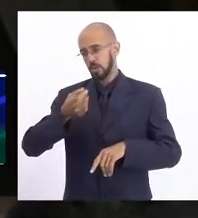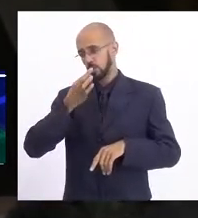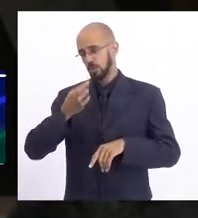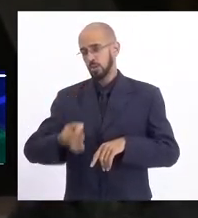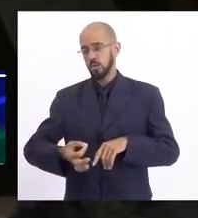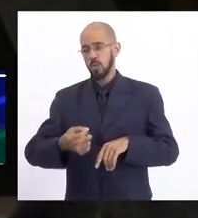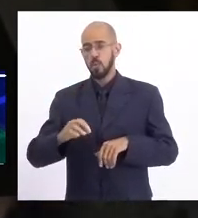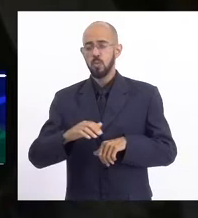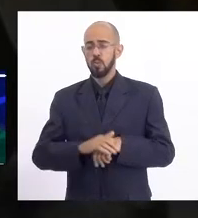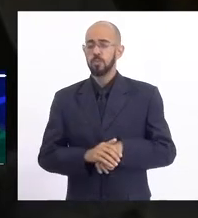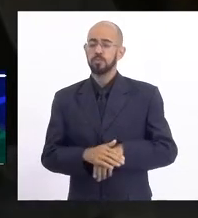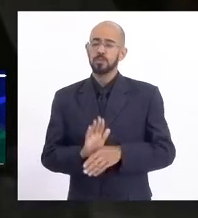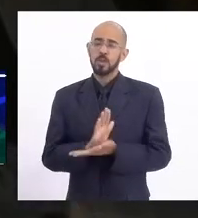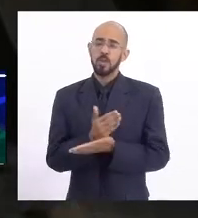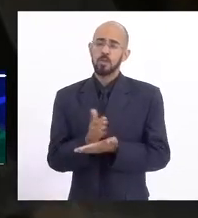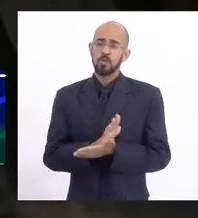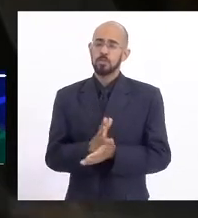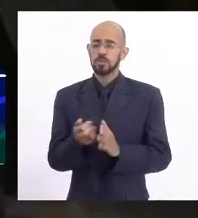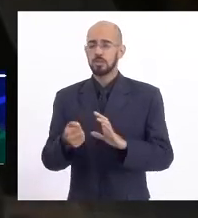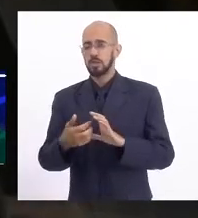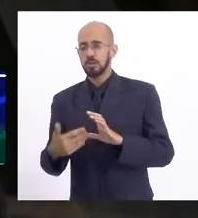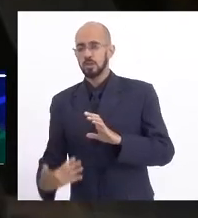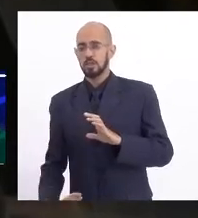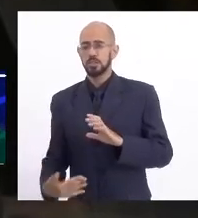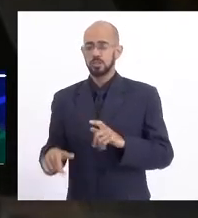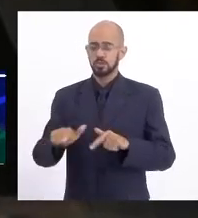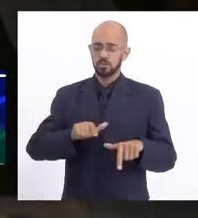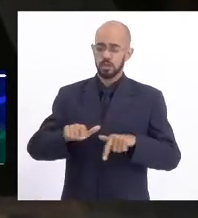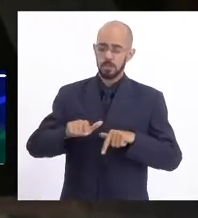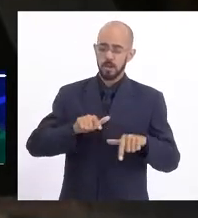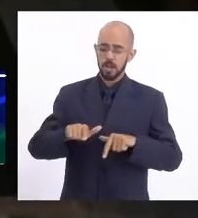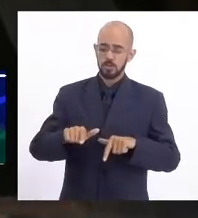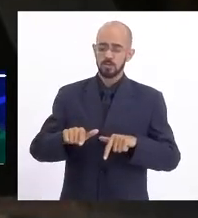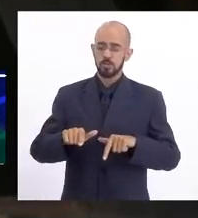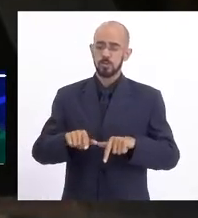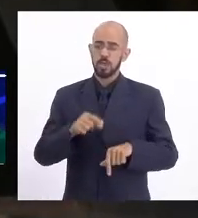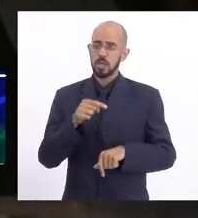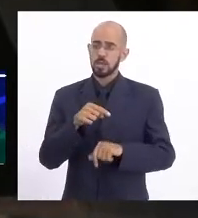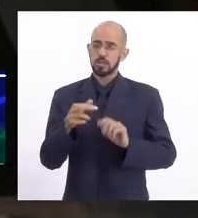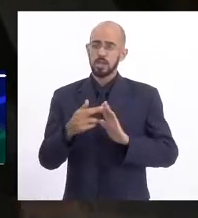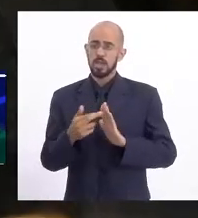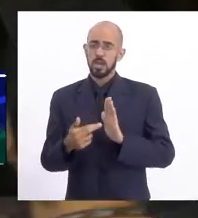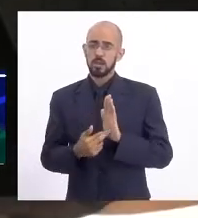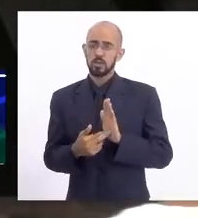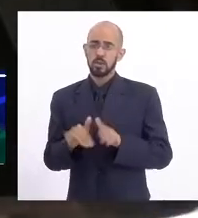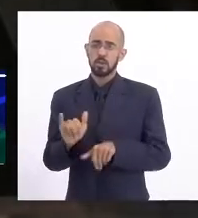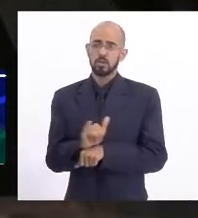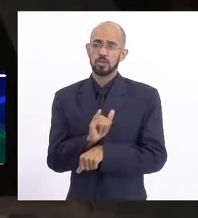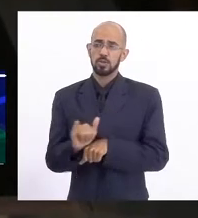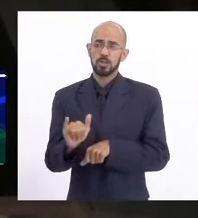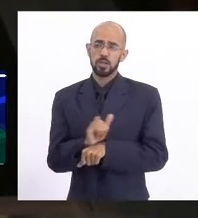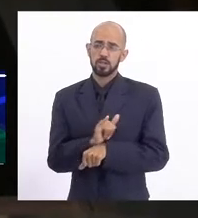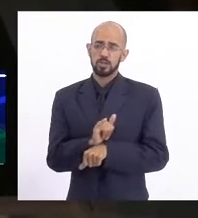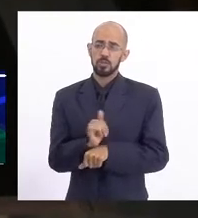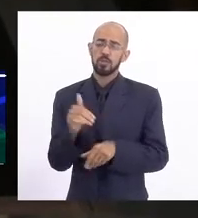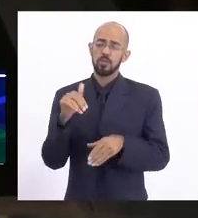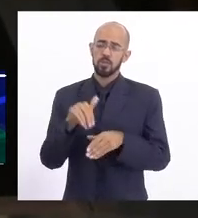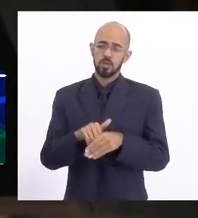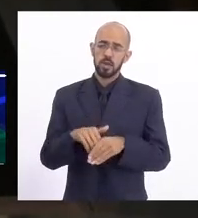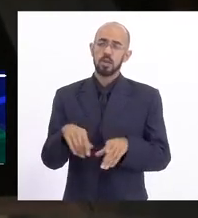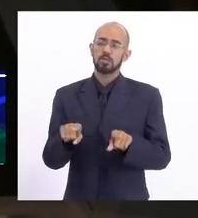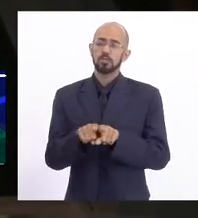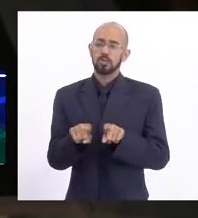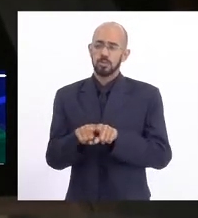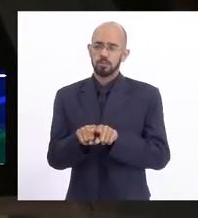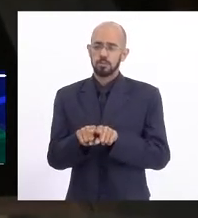relator em alguns aspectos desse trabalho, esse relatório alternativo foi colocado em votação, como só